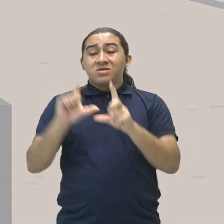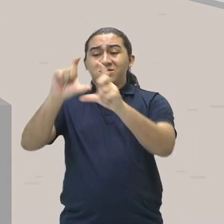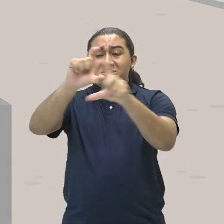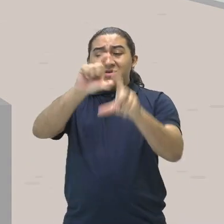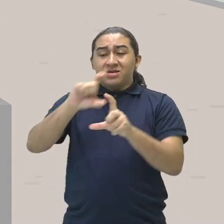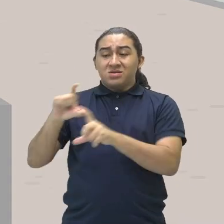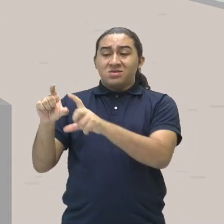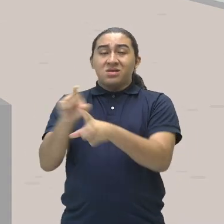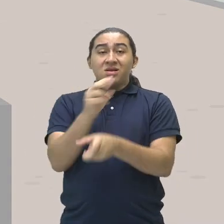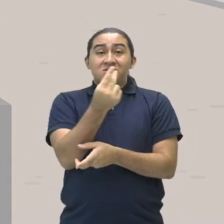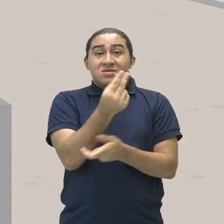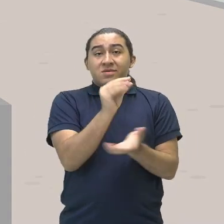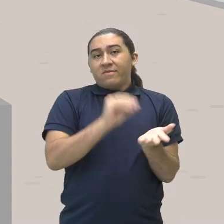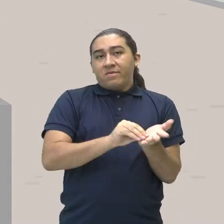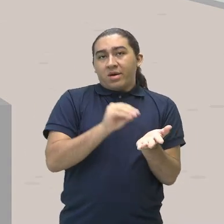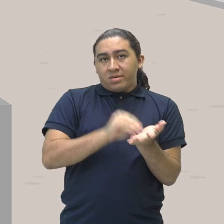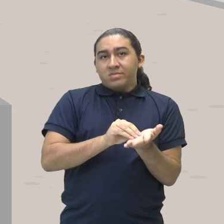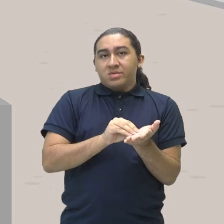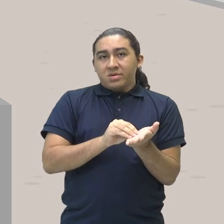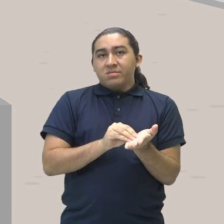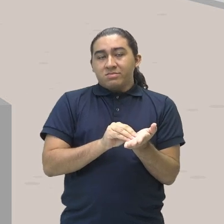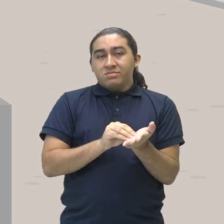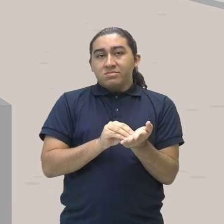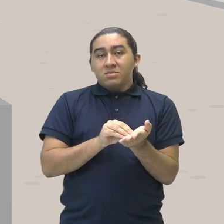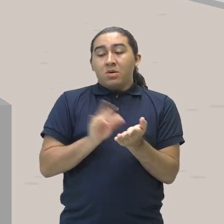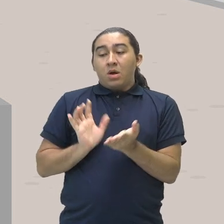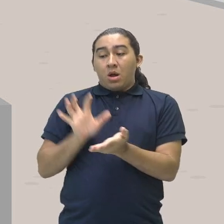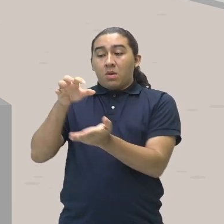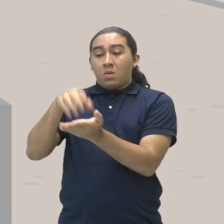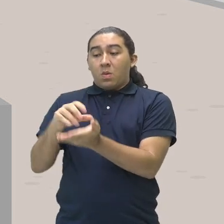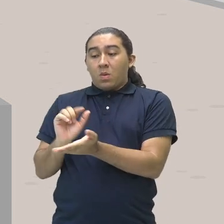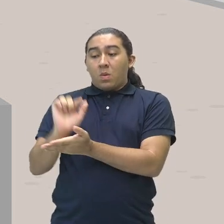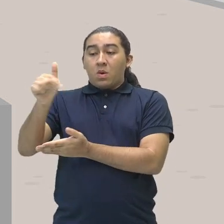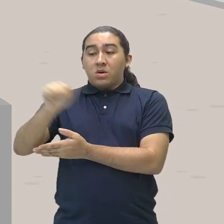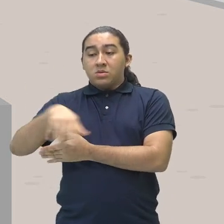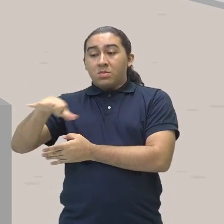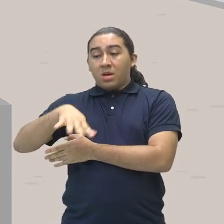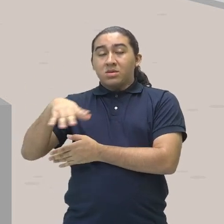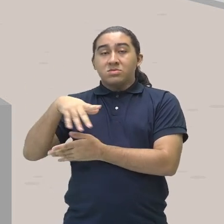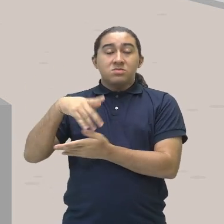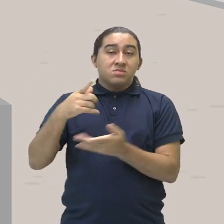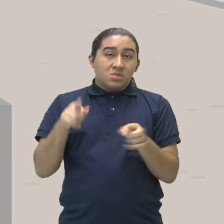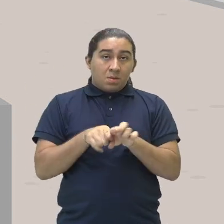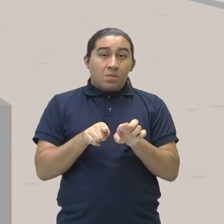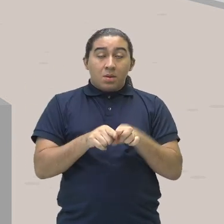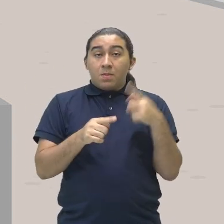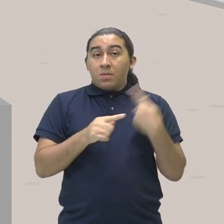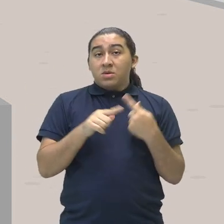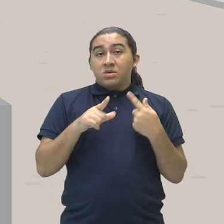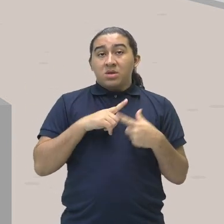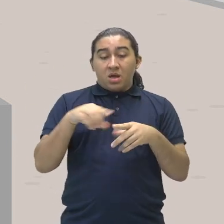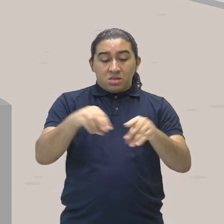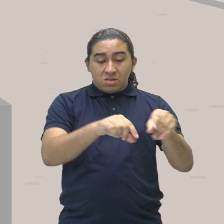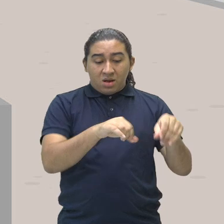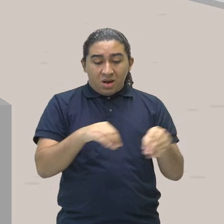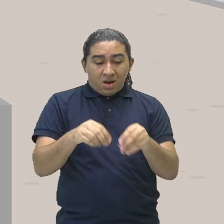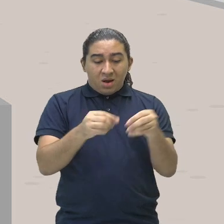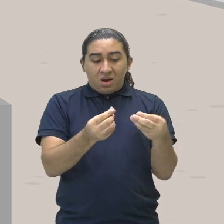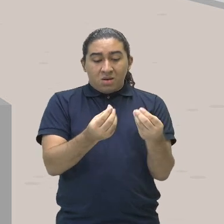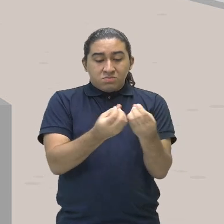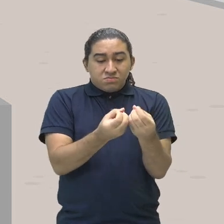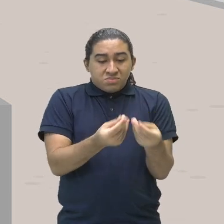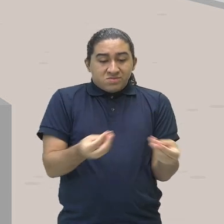dívidas com a Companhia das Índias Ocidentais, que, por conta do esgotamento dos solos, da crise